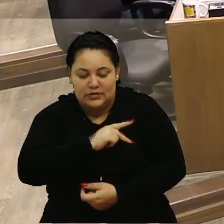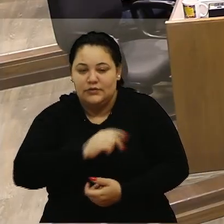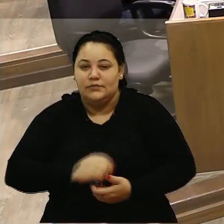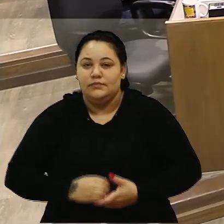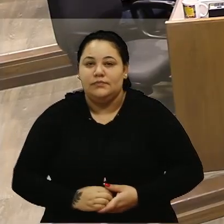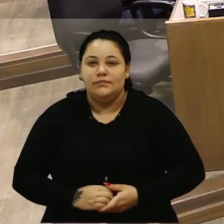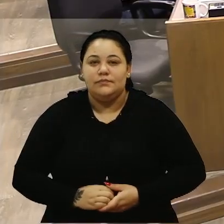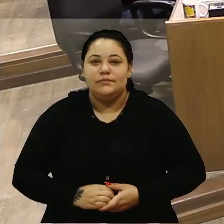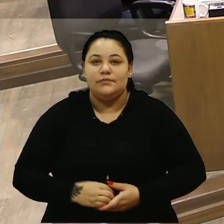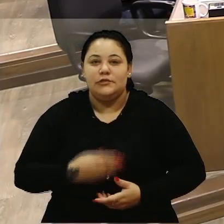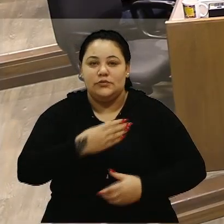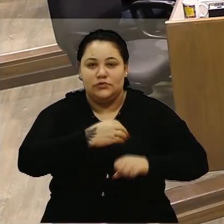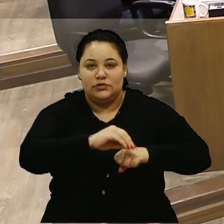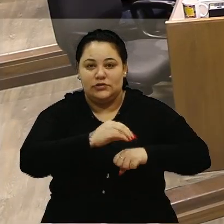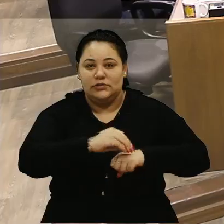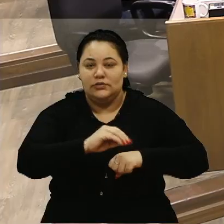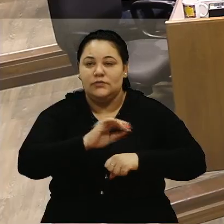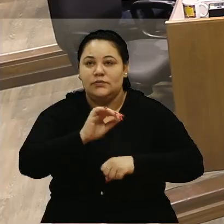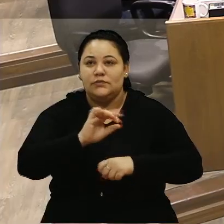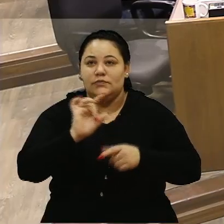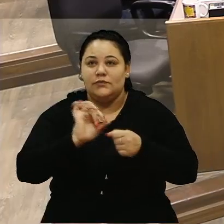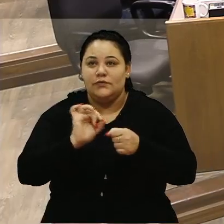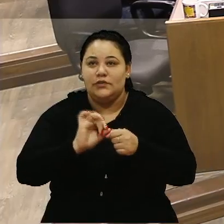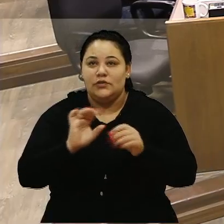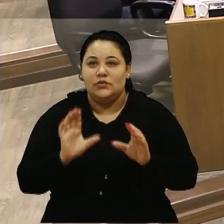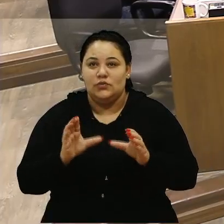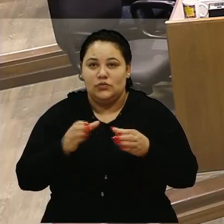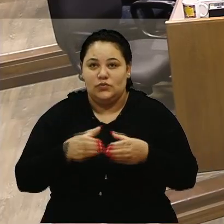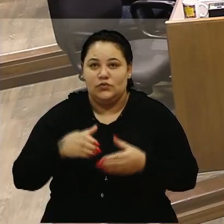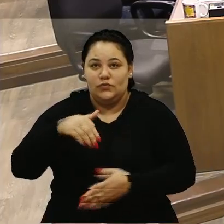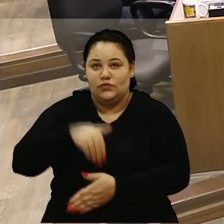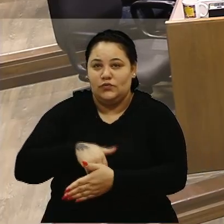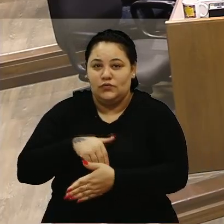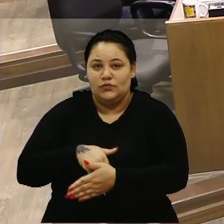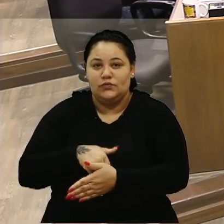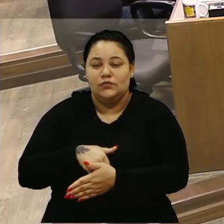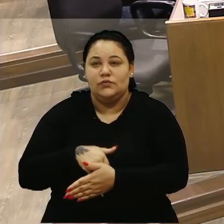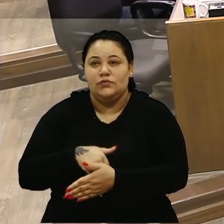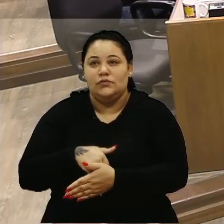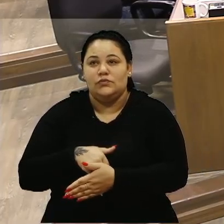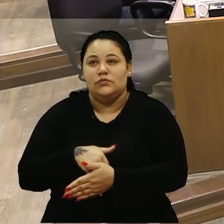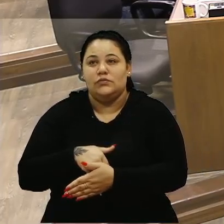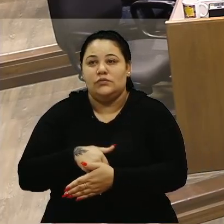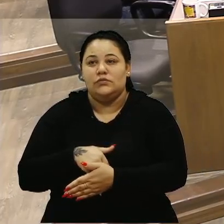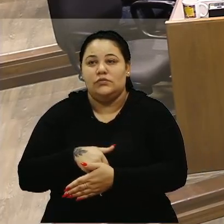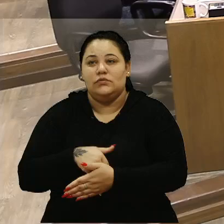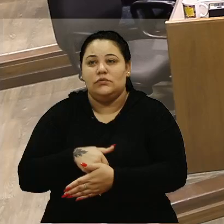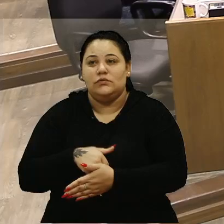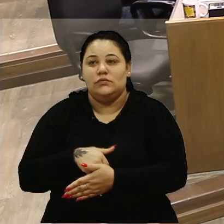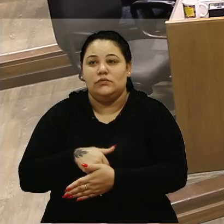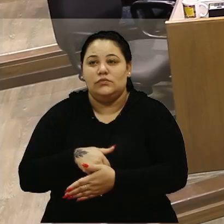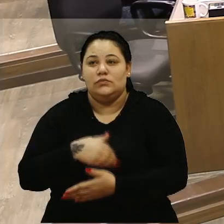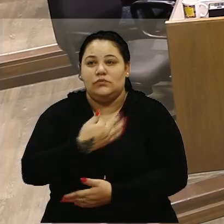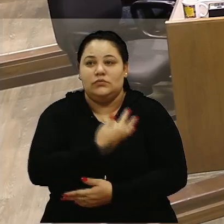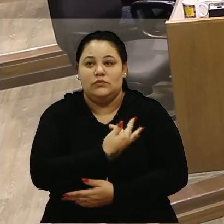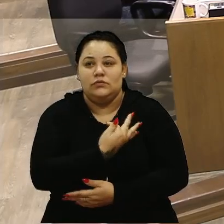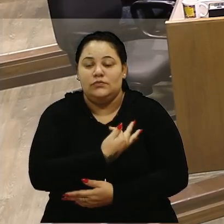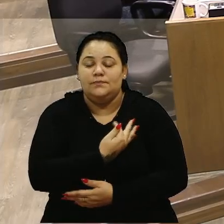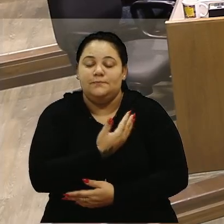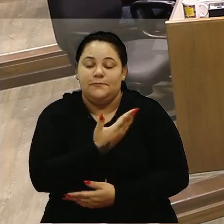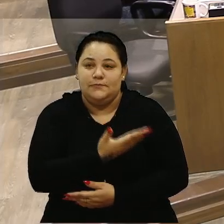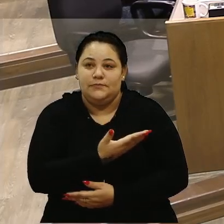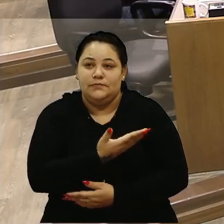Com sugestão da mesa, então, faremos um voto coletivo de pesar por esta casa ao Papa